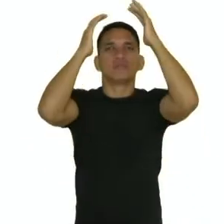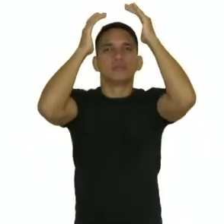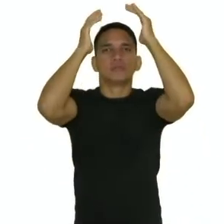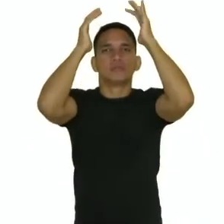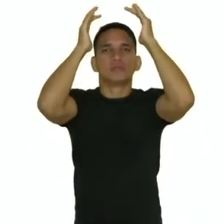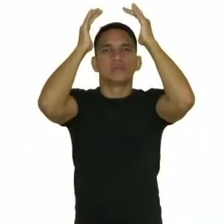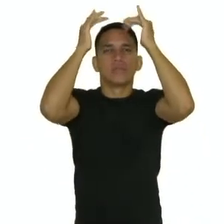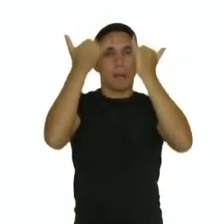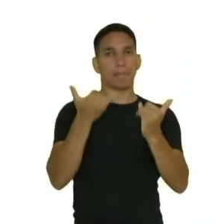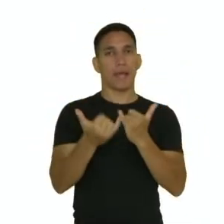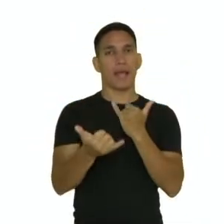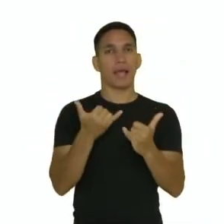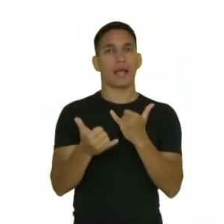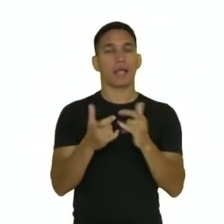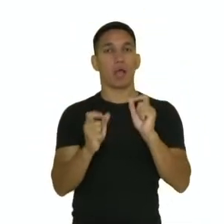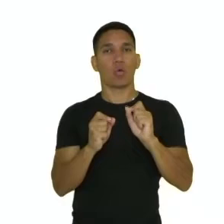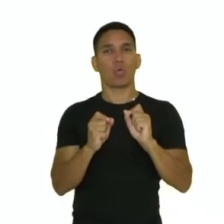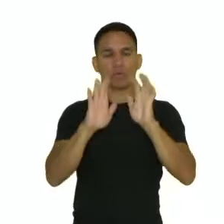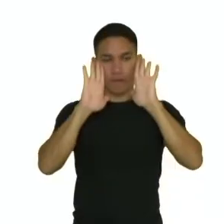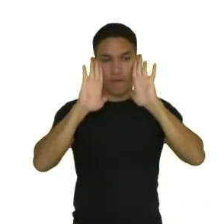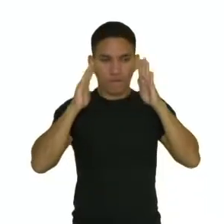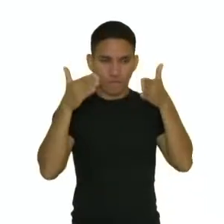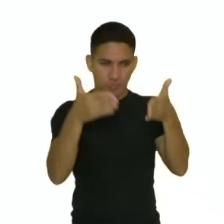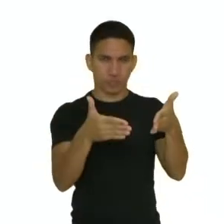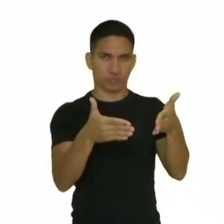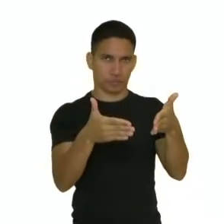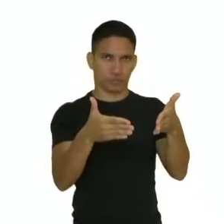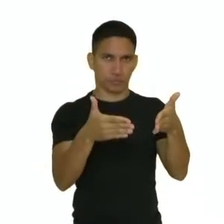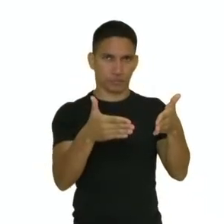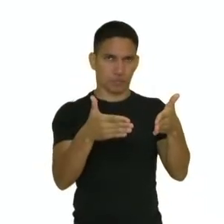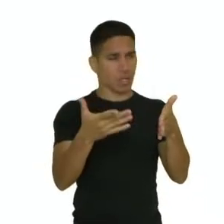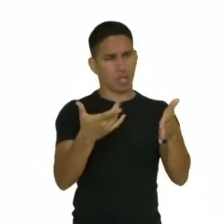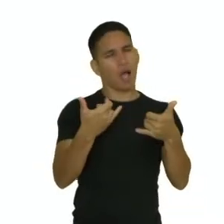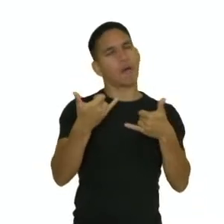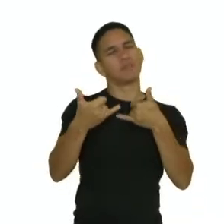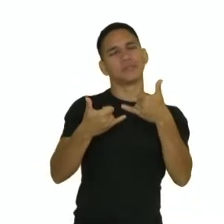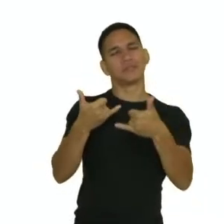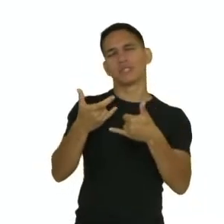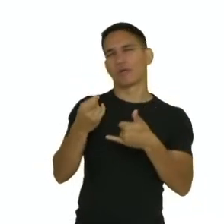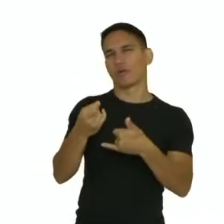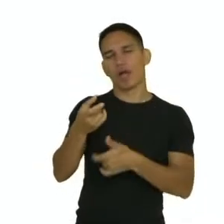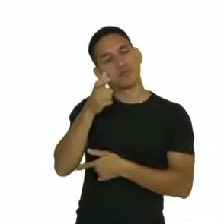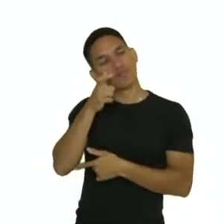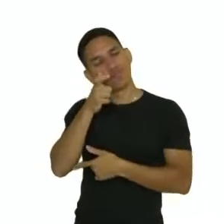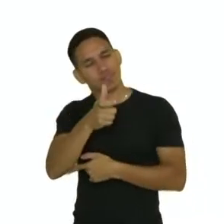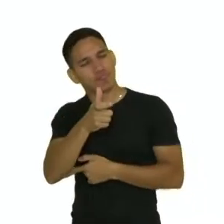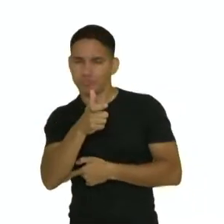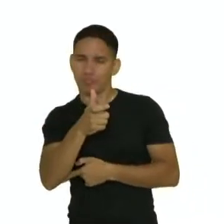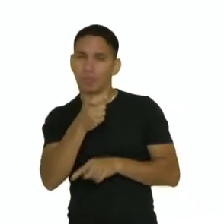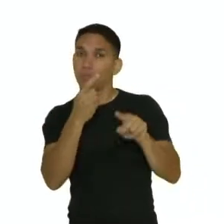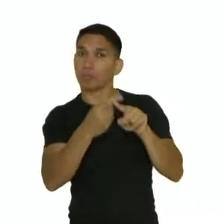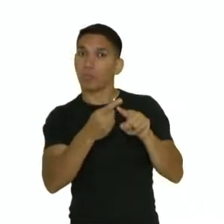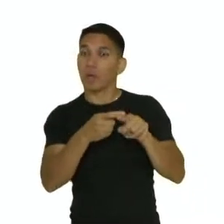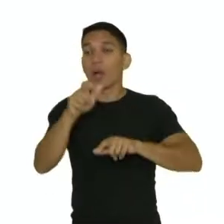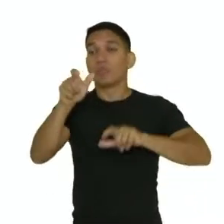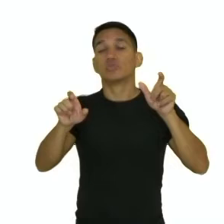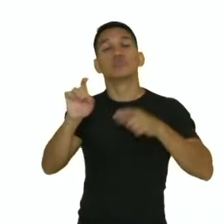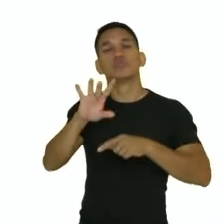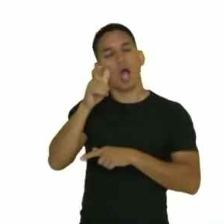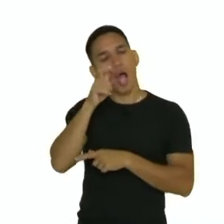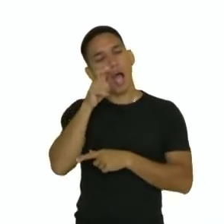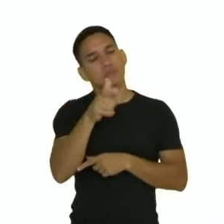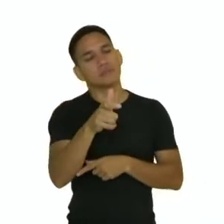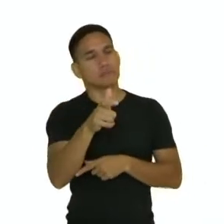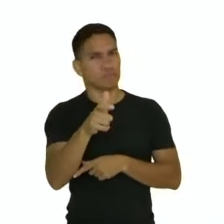muito semelhante à concentração. Brinco que é interesseira, pois as pessoas só prestam